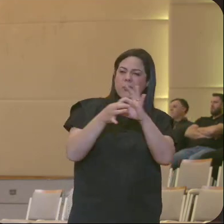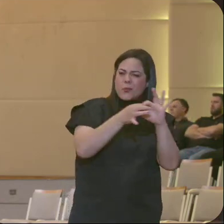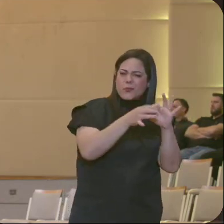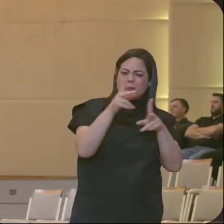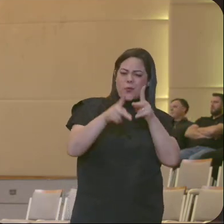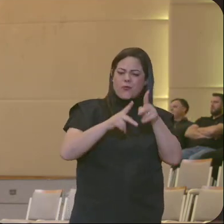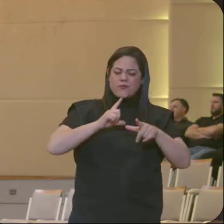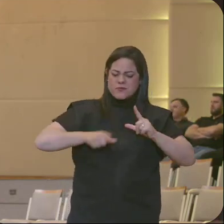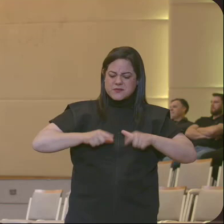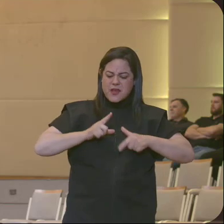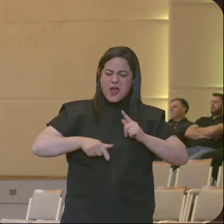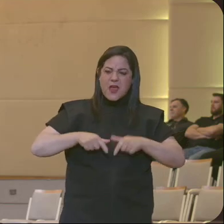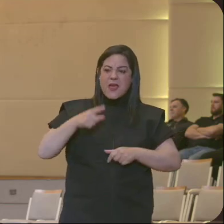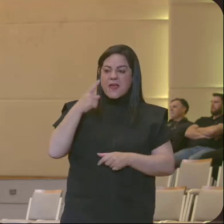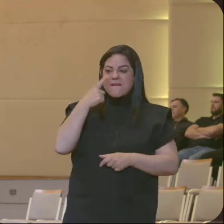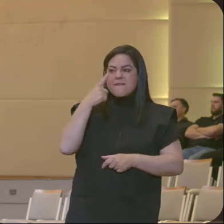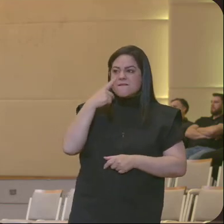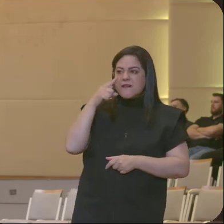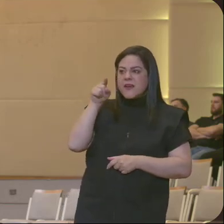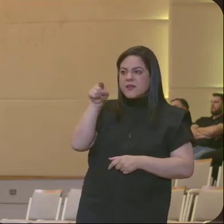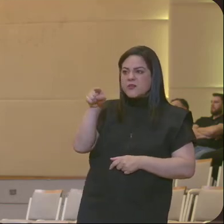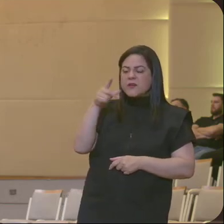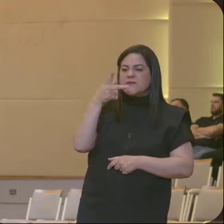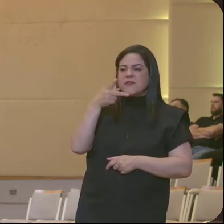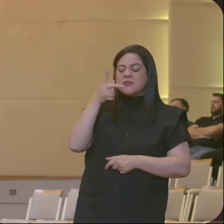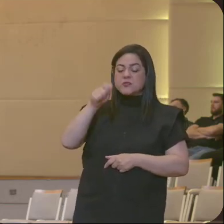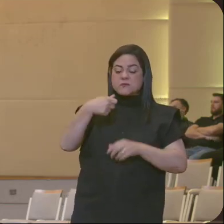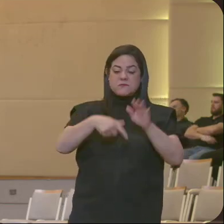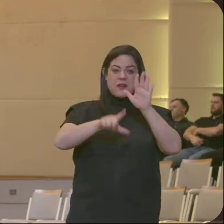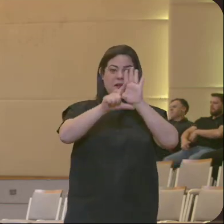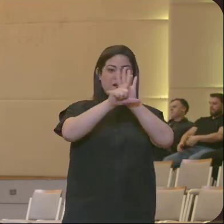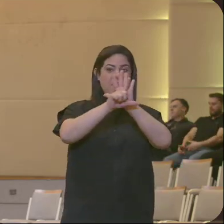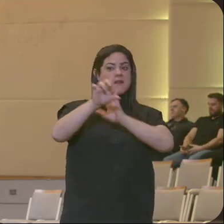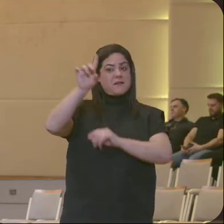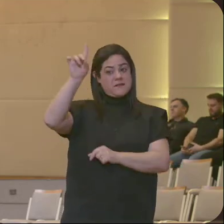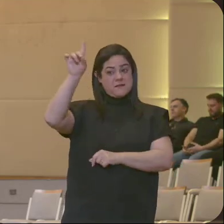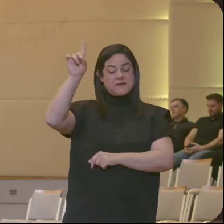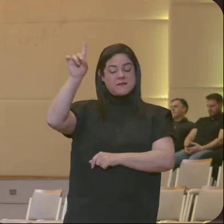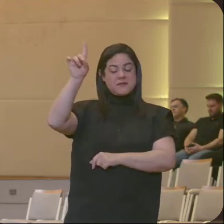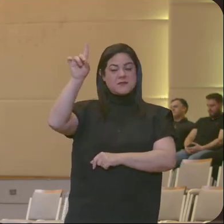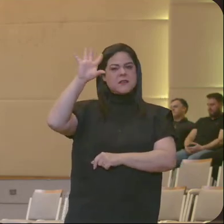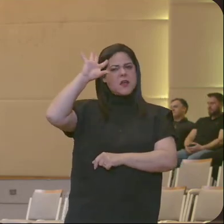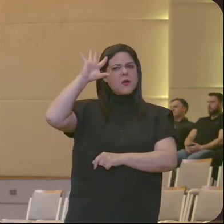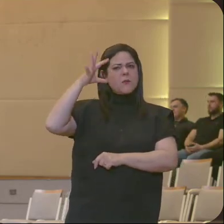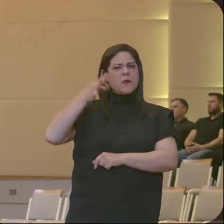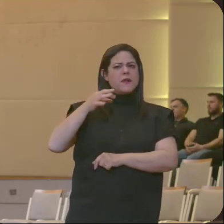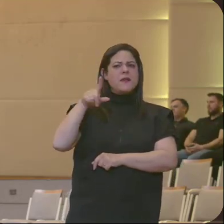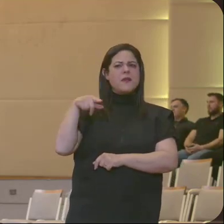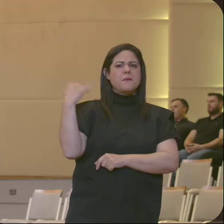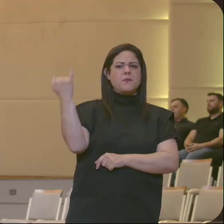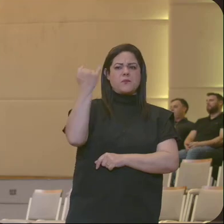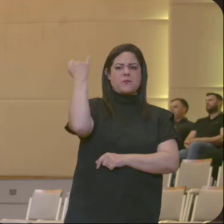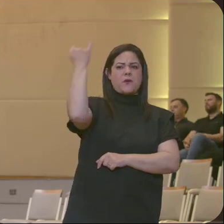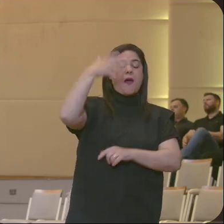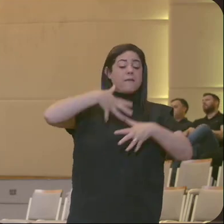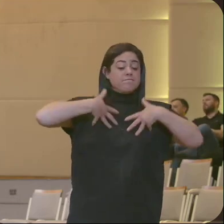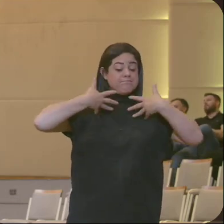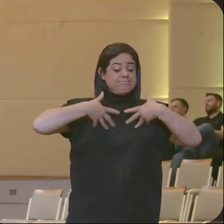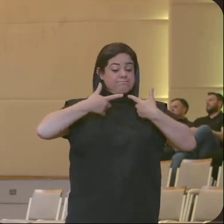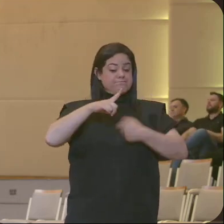povo de Israel estava ouvindo a leitura da lei de Deus e compreendendo a sua importância. Eles se